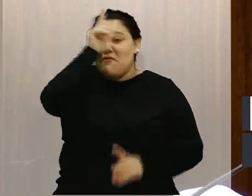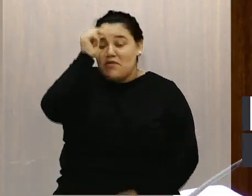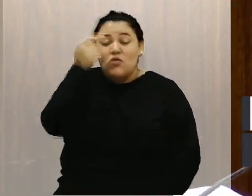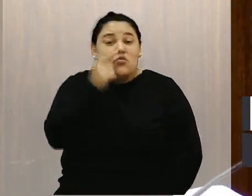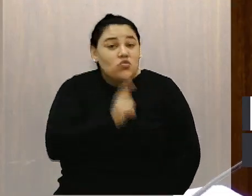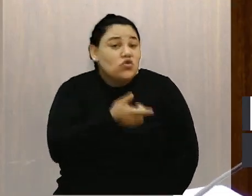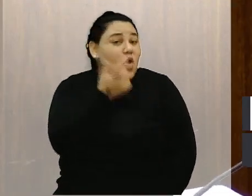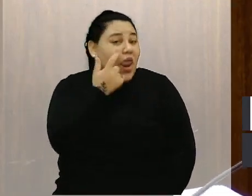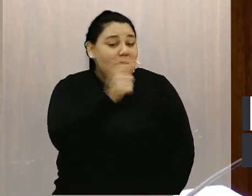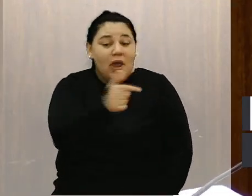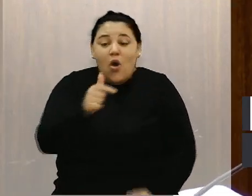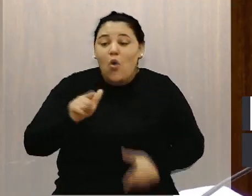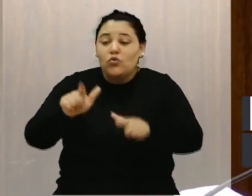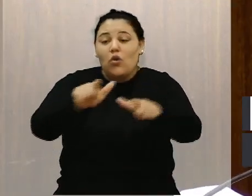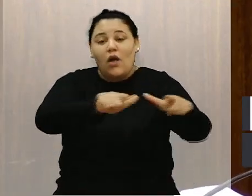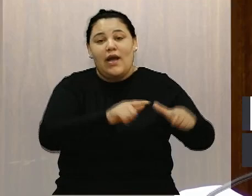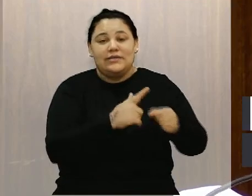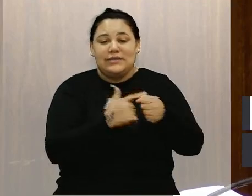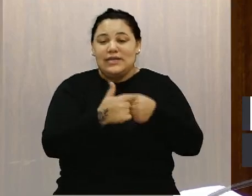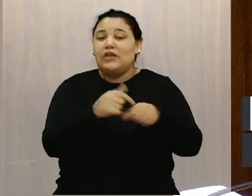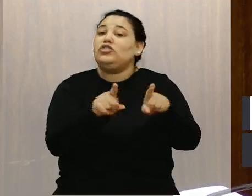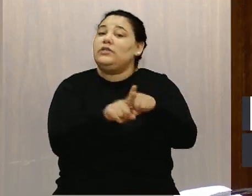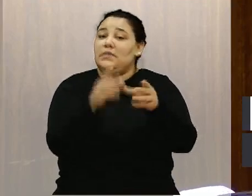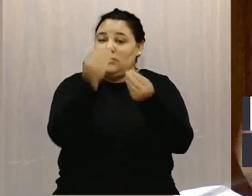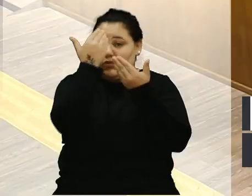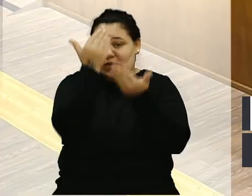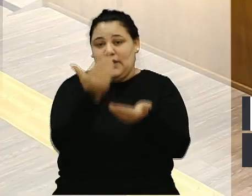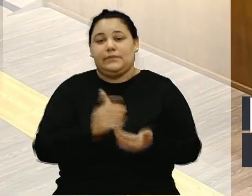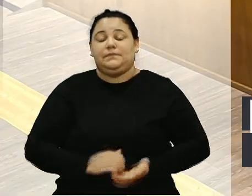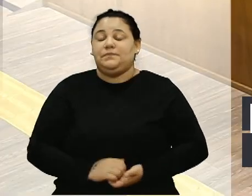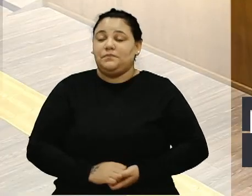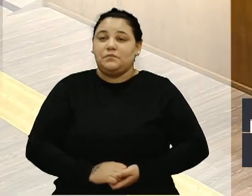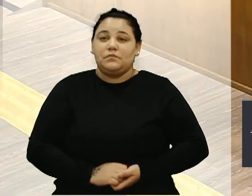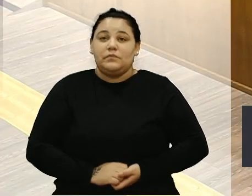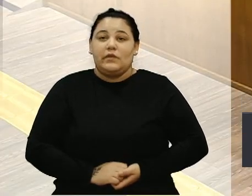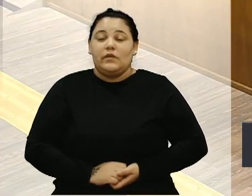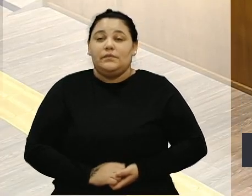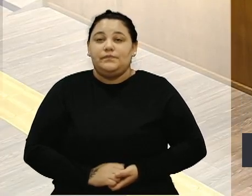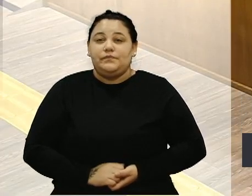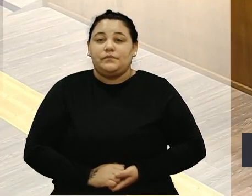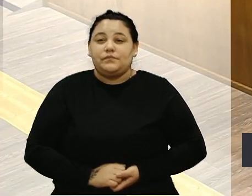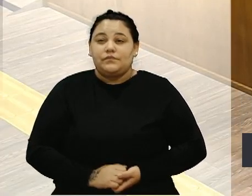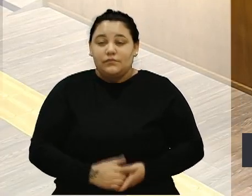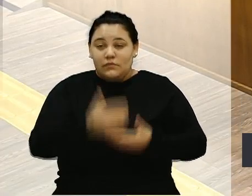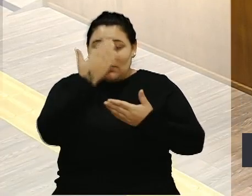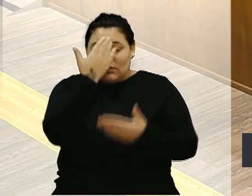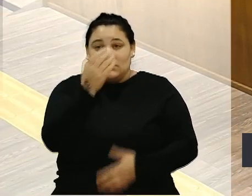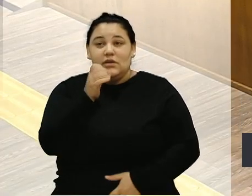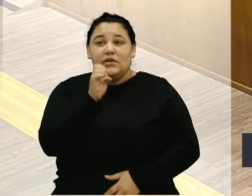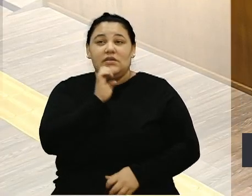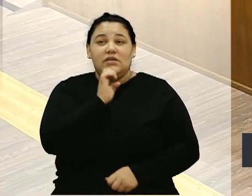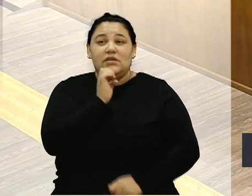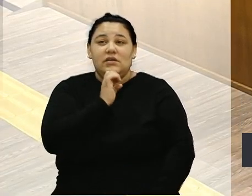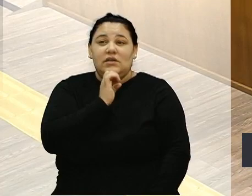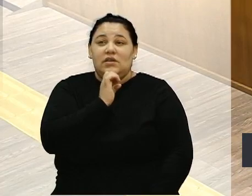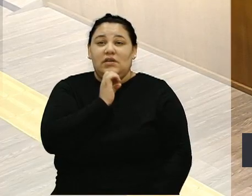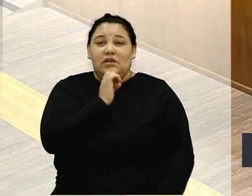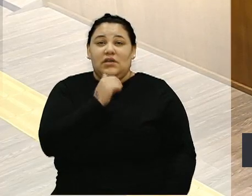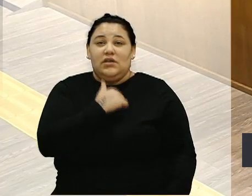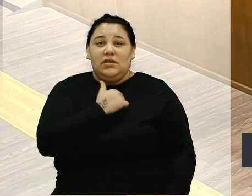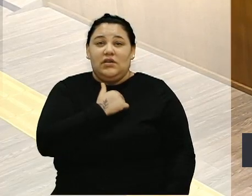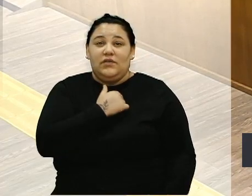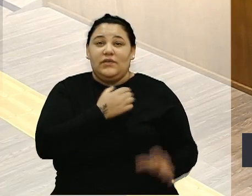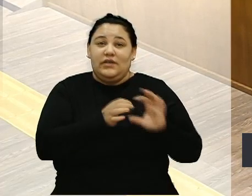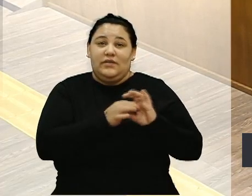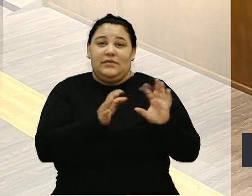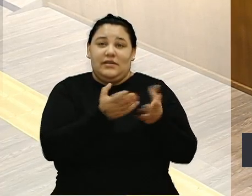para os outros pontos da nossa cidade também. Muito obrigado. Obrigada, vereadora Estela. Eu até deixei a senhora falar bastante, porque